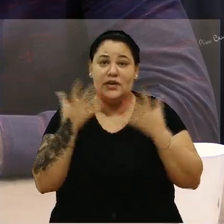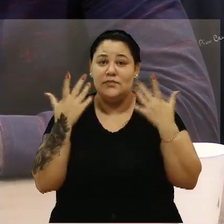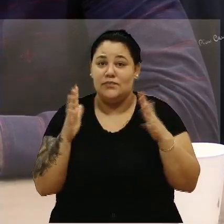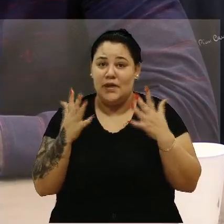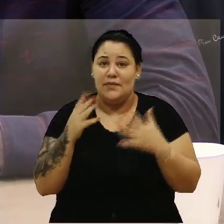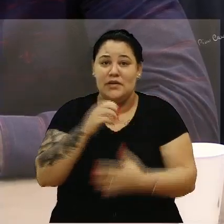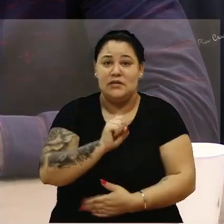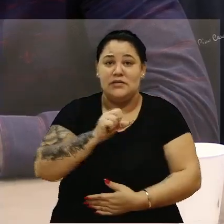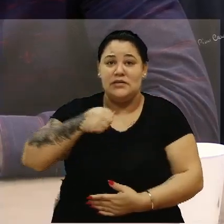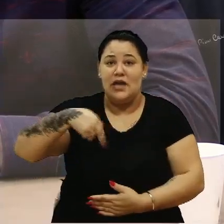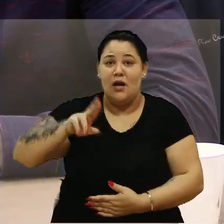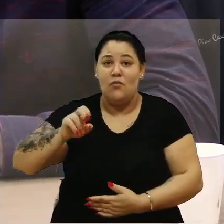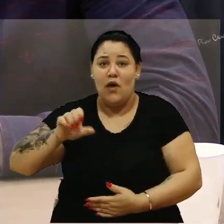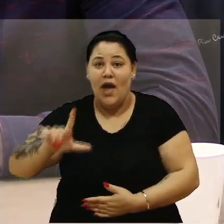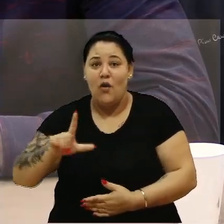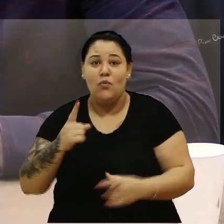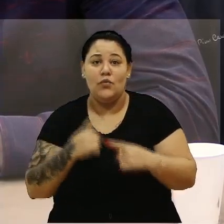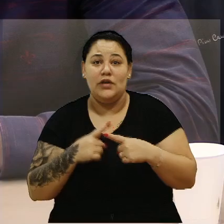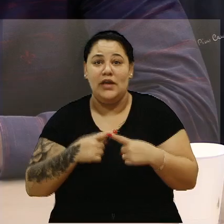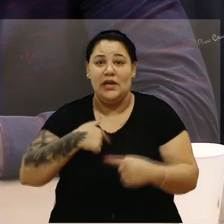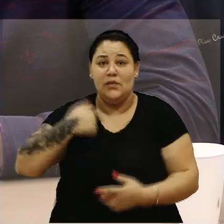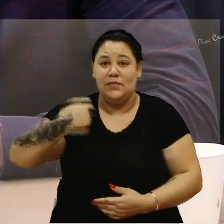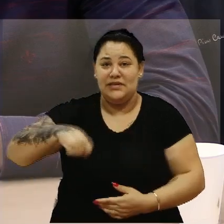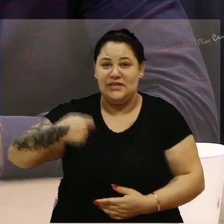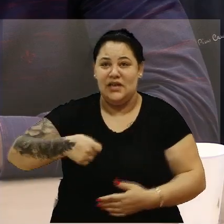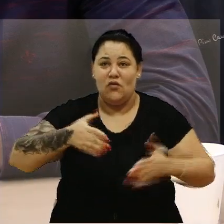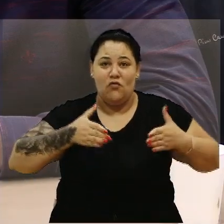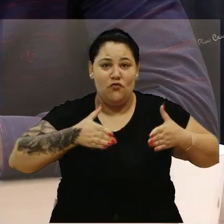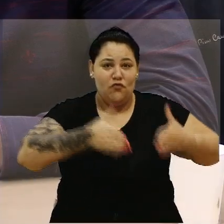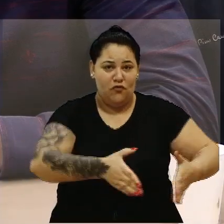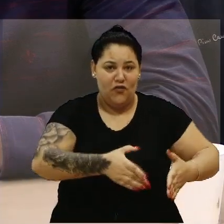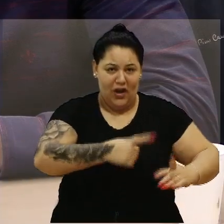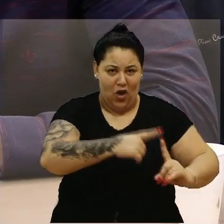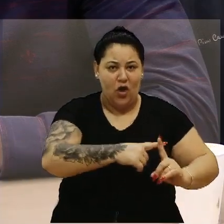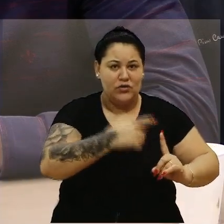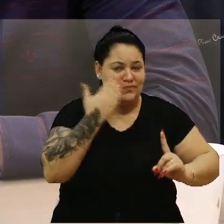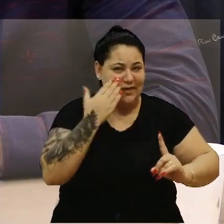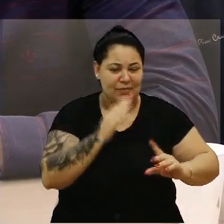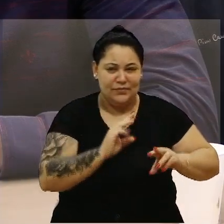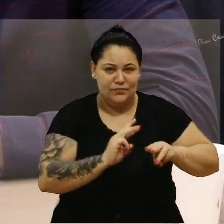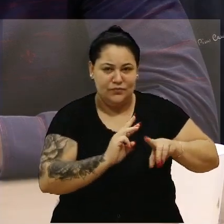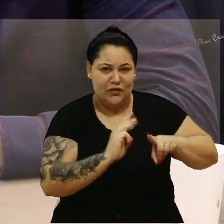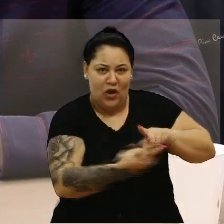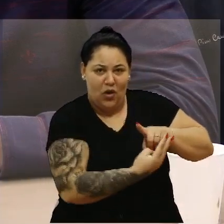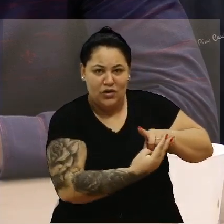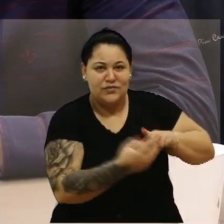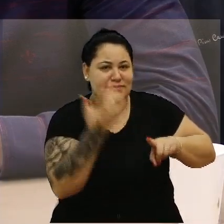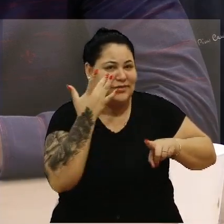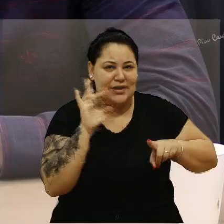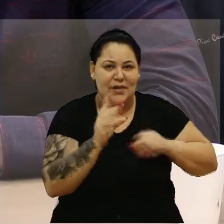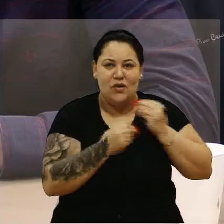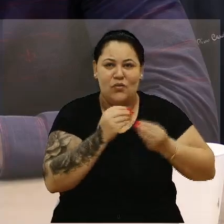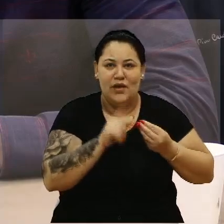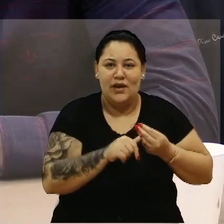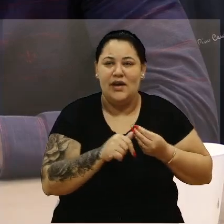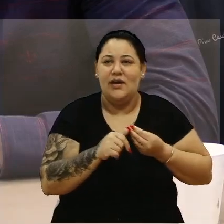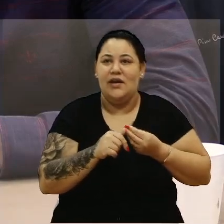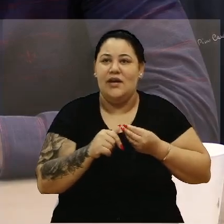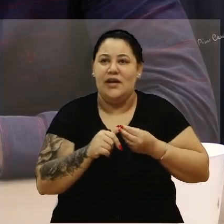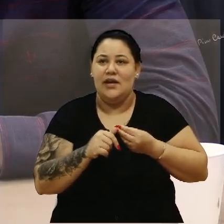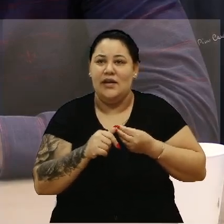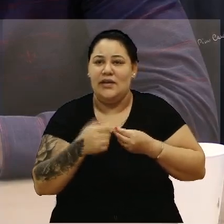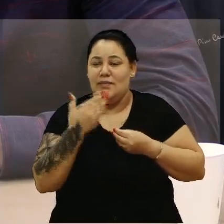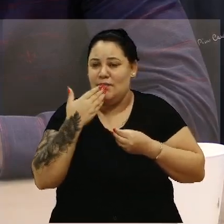porque precisei, a questão de um velório, eu não sabia como funcionava, as pessoas vieram até mim e de imediato ele me respondeu, mandou o pessoal da